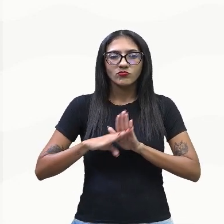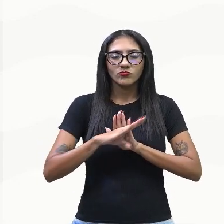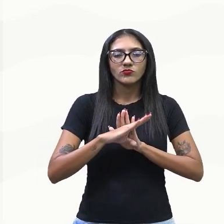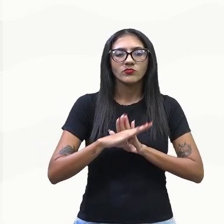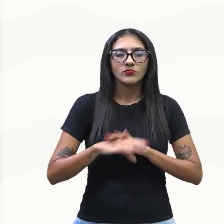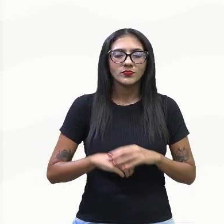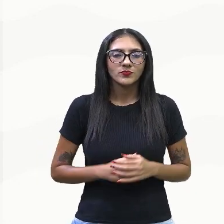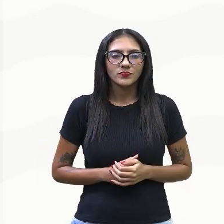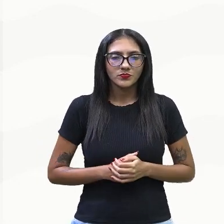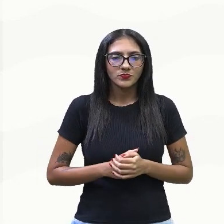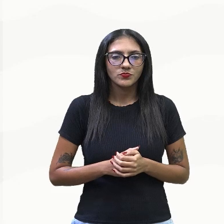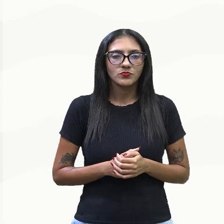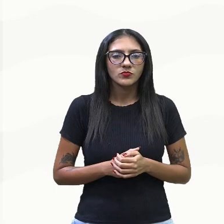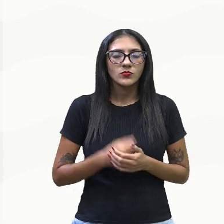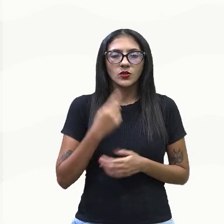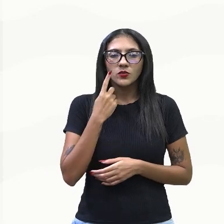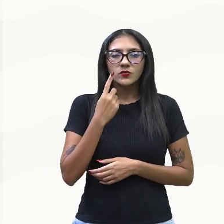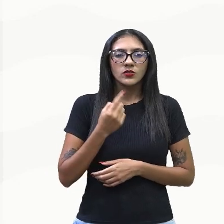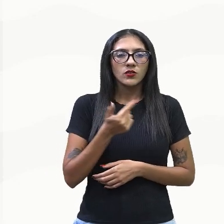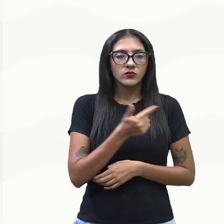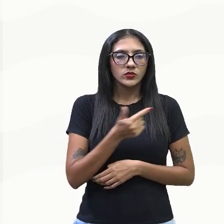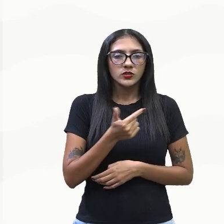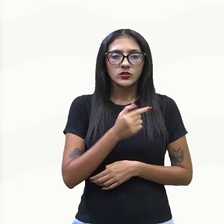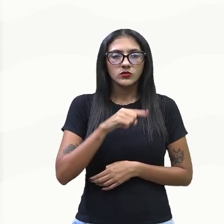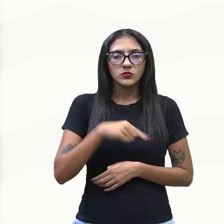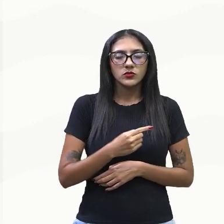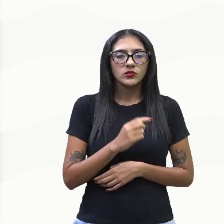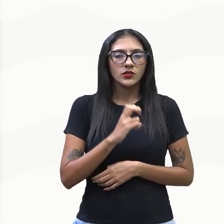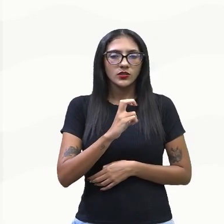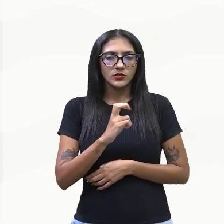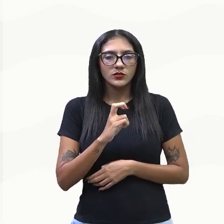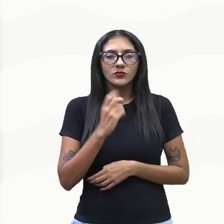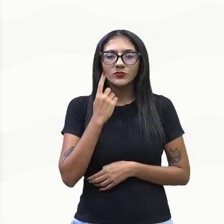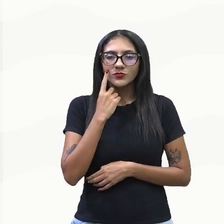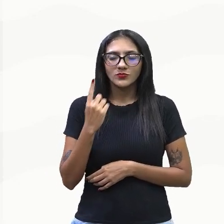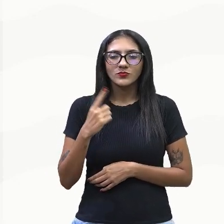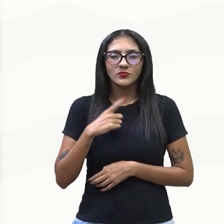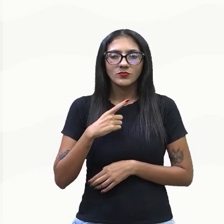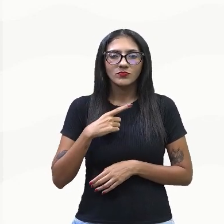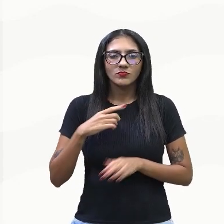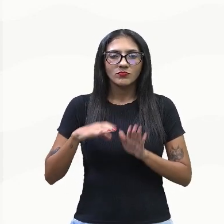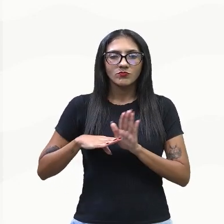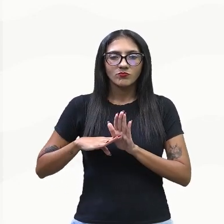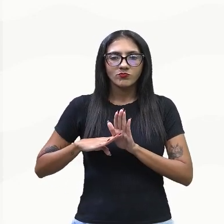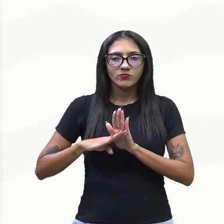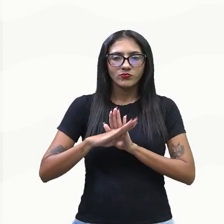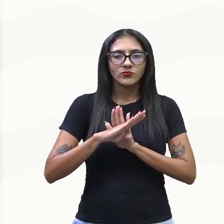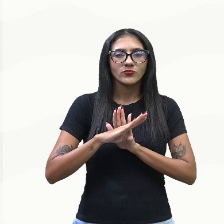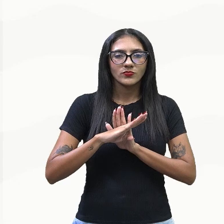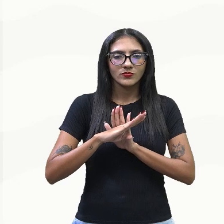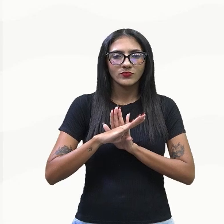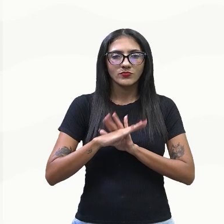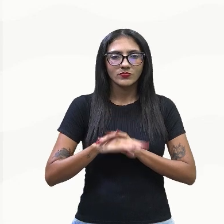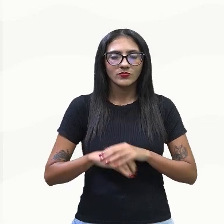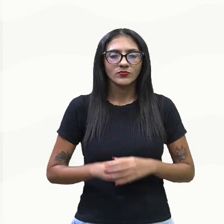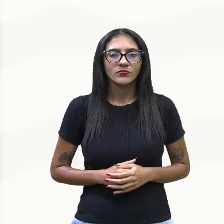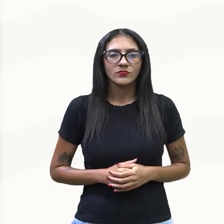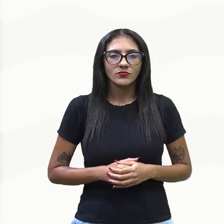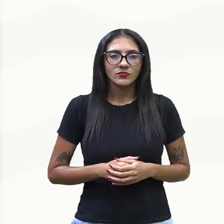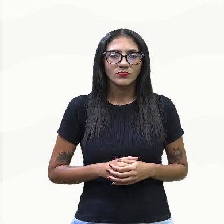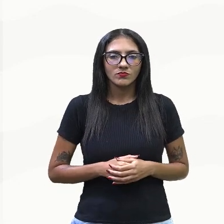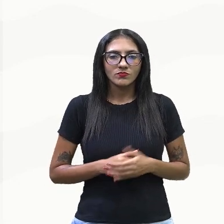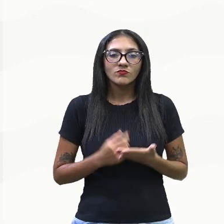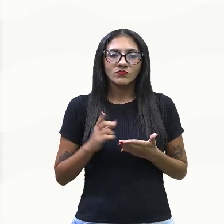cálculo. 22,5% mais 14,2%, exatamente 25,7%. Então,